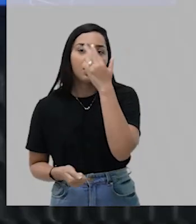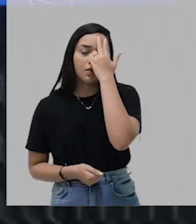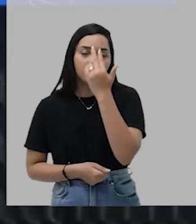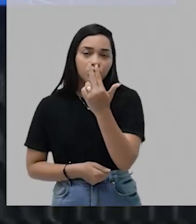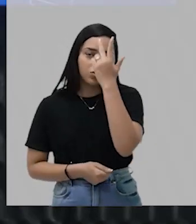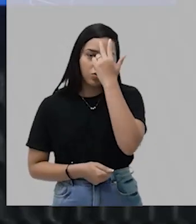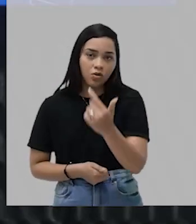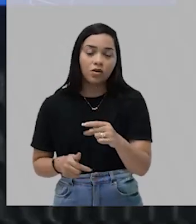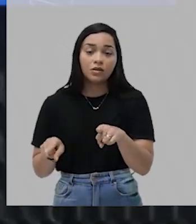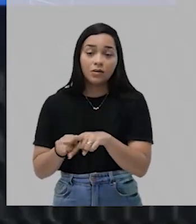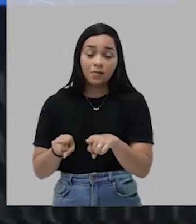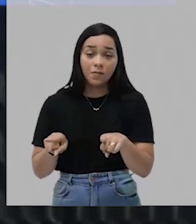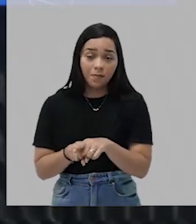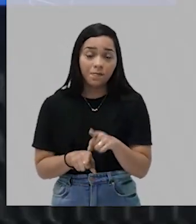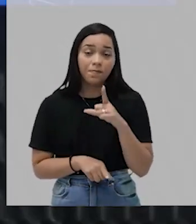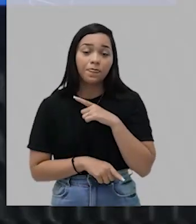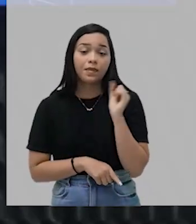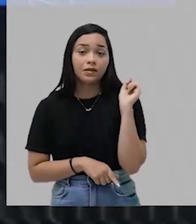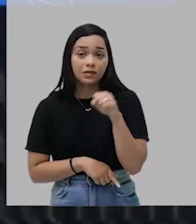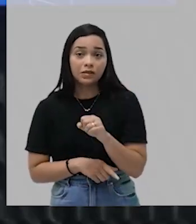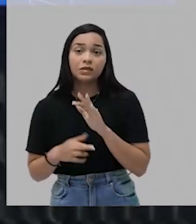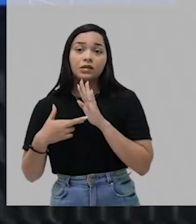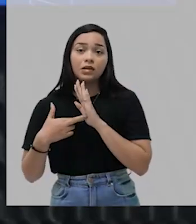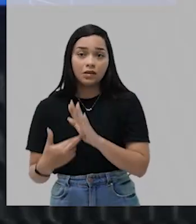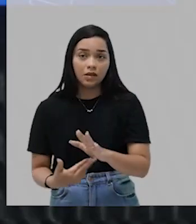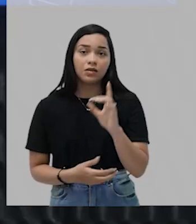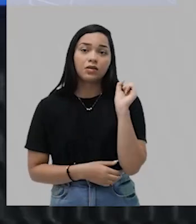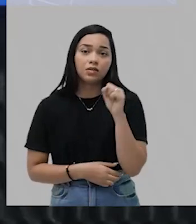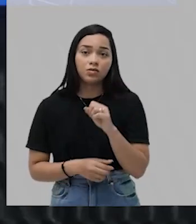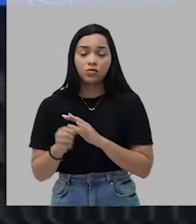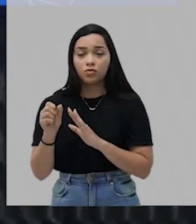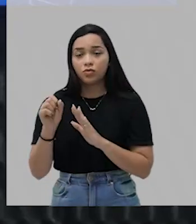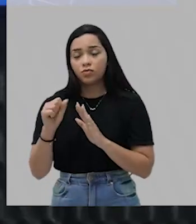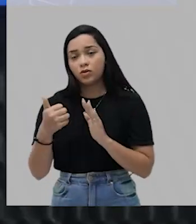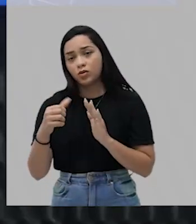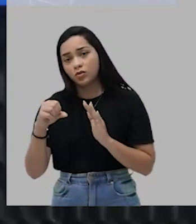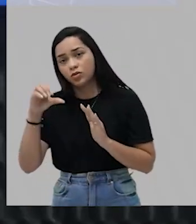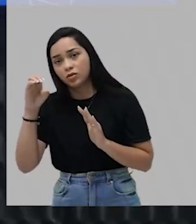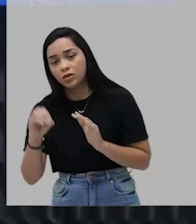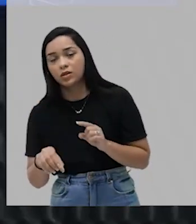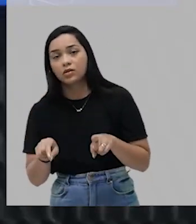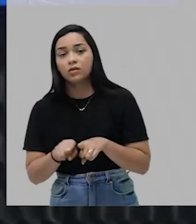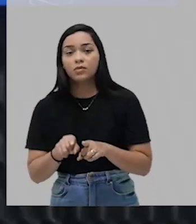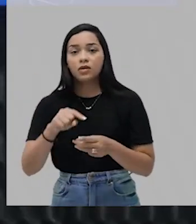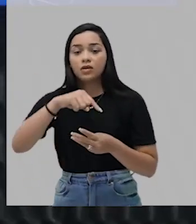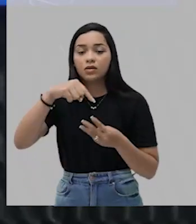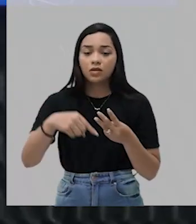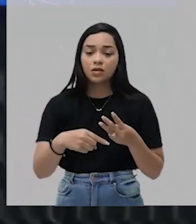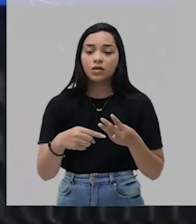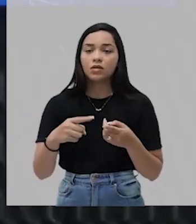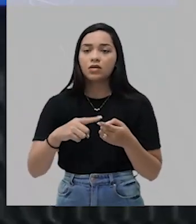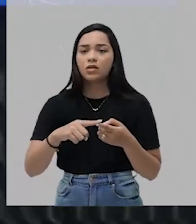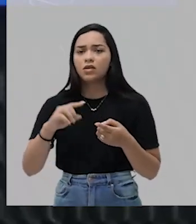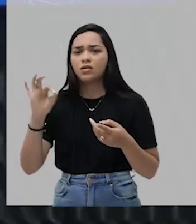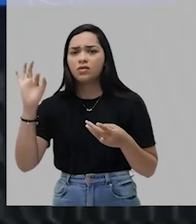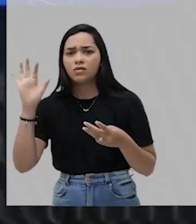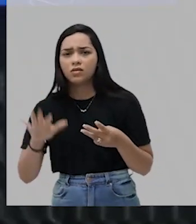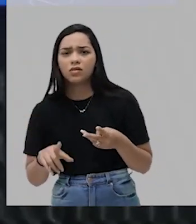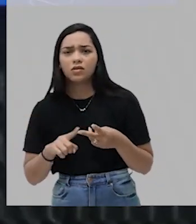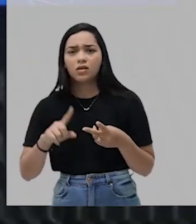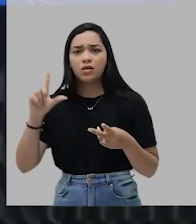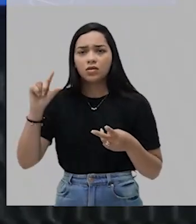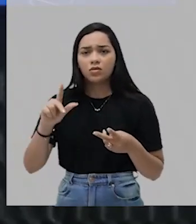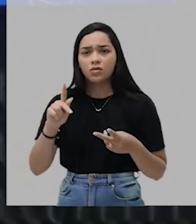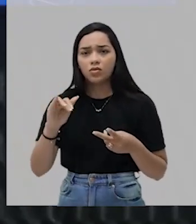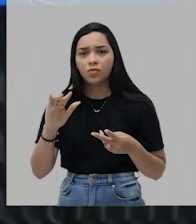históricas e que estão muito bem representadas aqui nos anos 80, desde o aumento da inflação, da redução